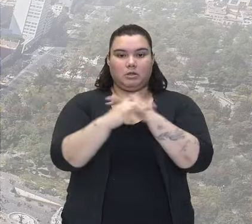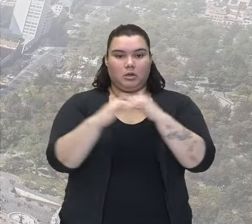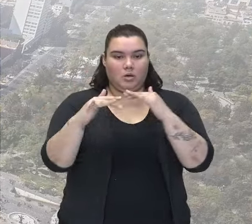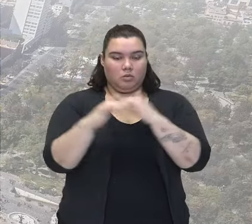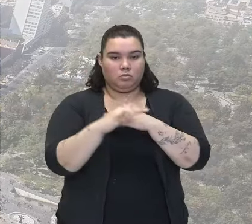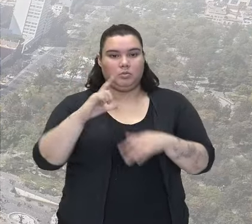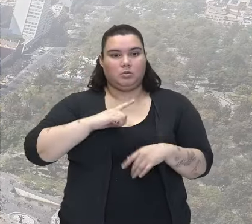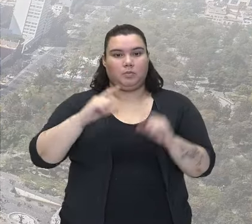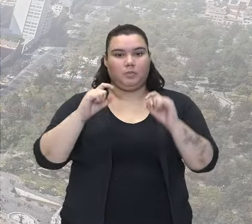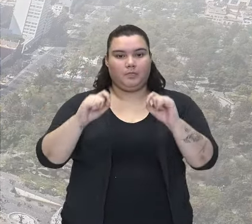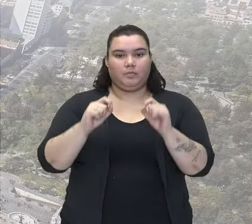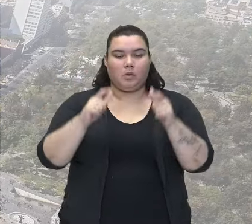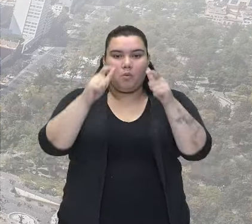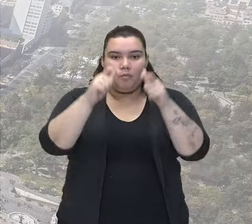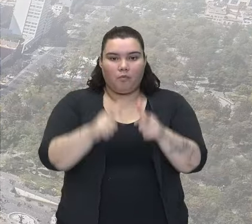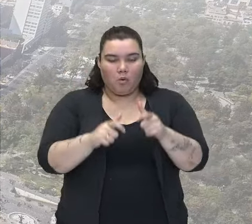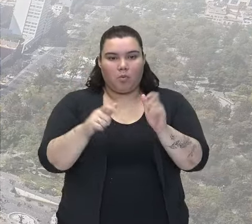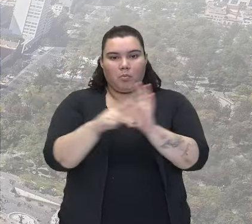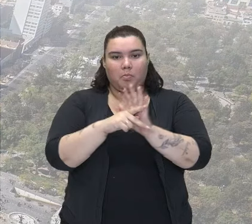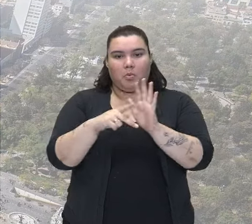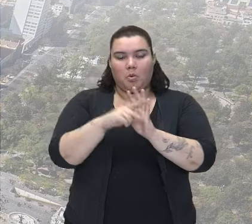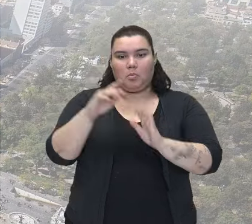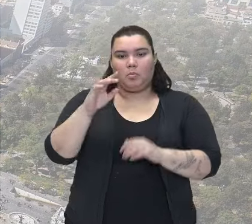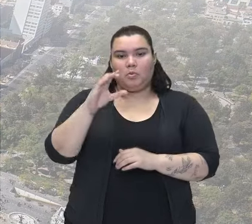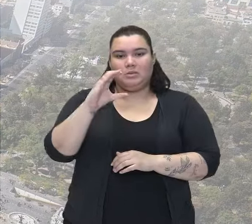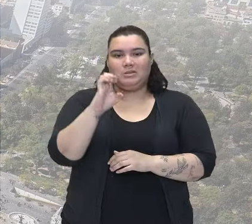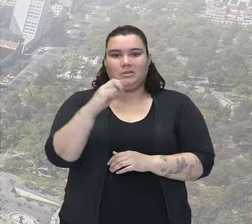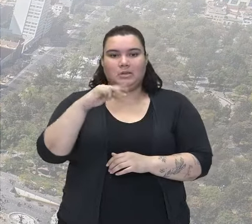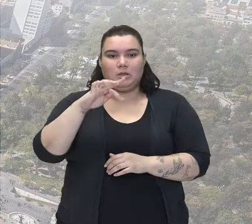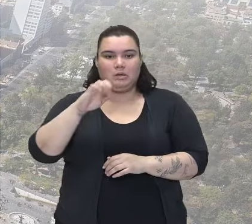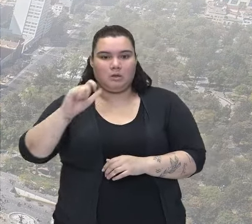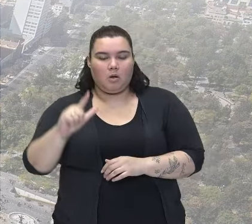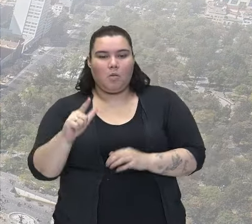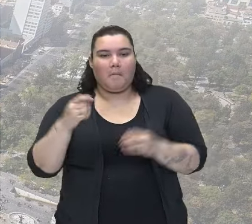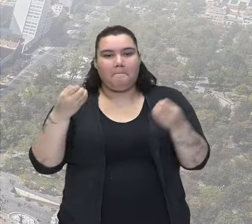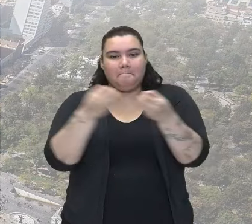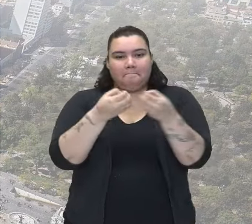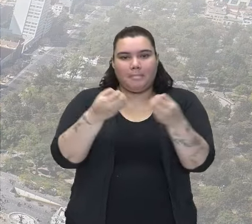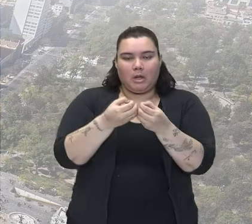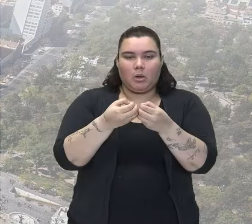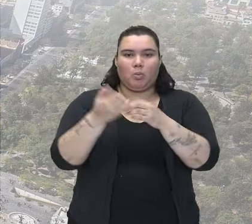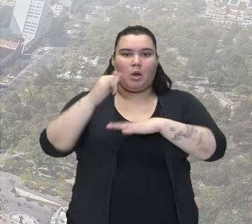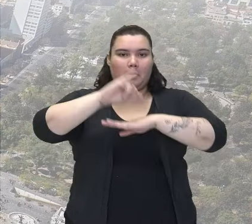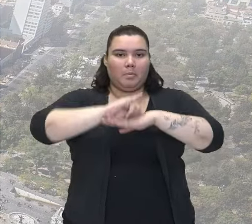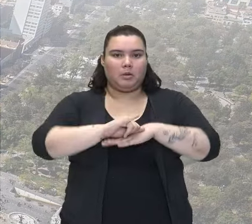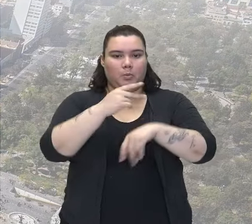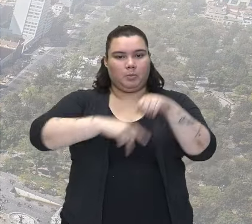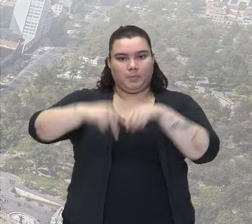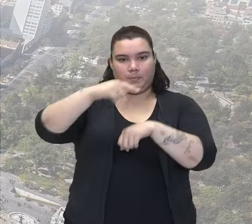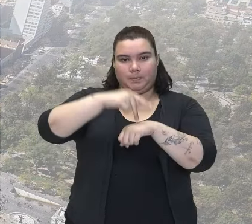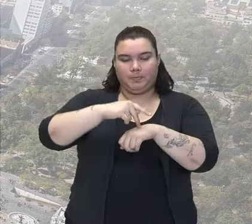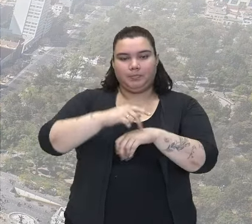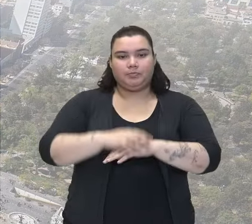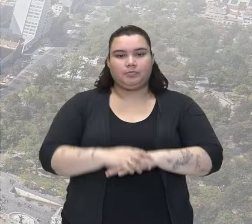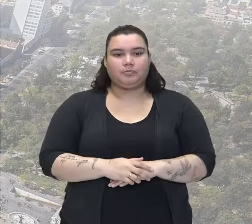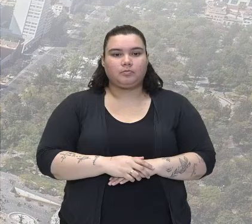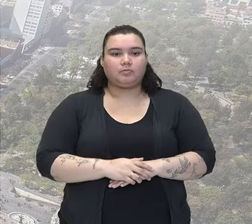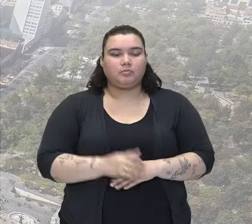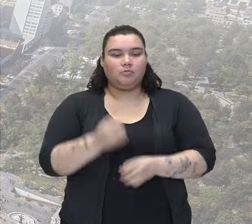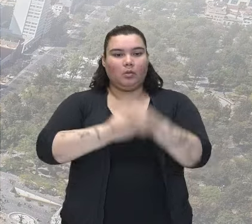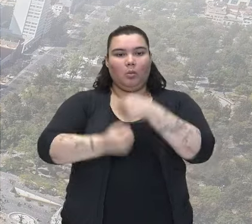ocorrer isso vai ser da porção central do território até próximo aí à capital do país. Na década